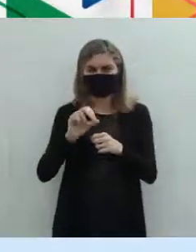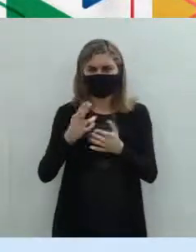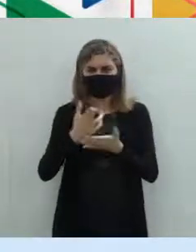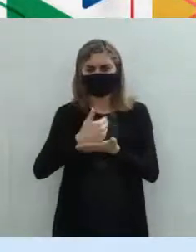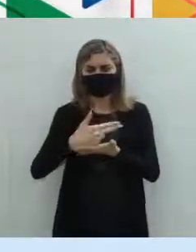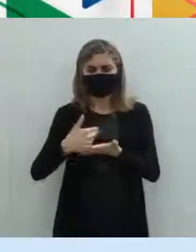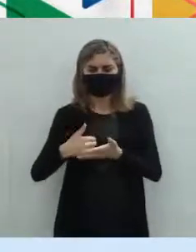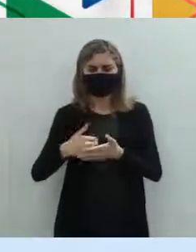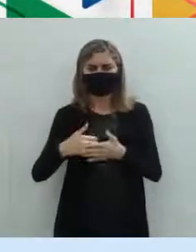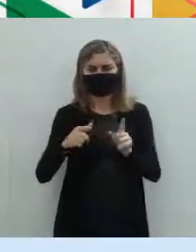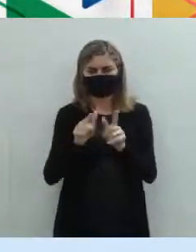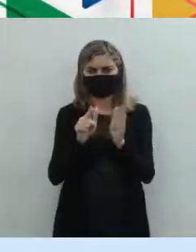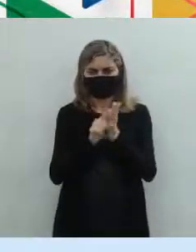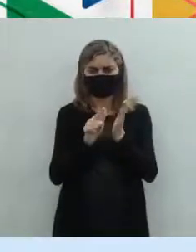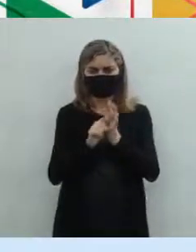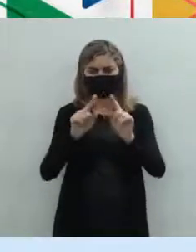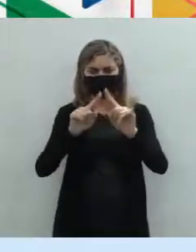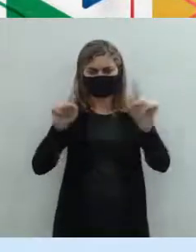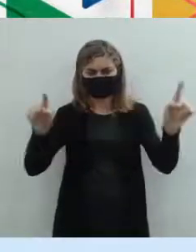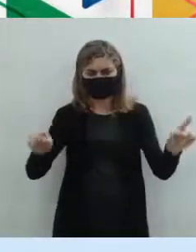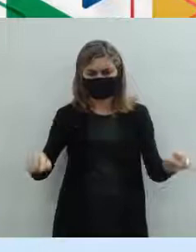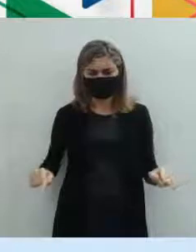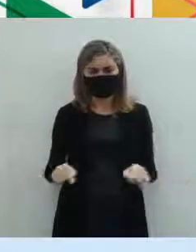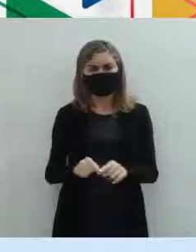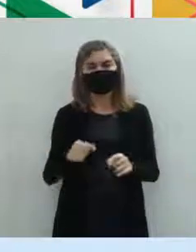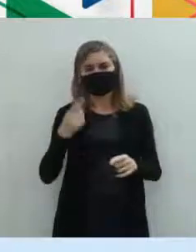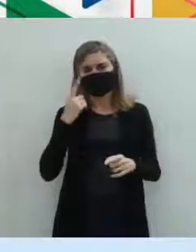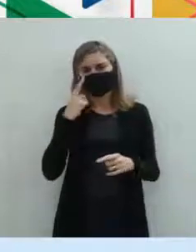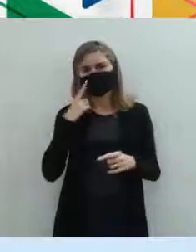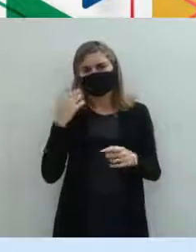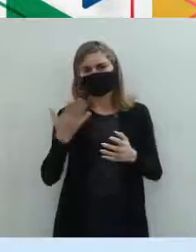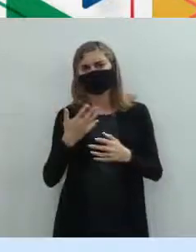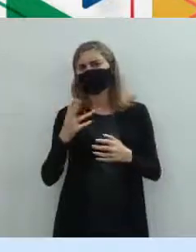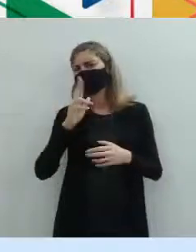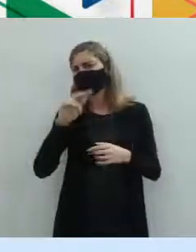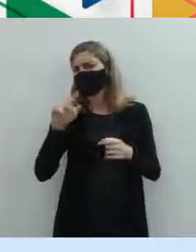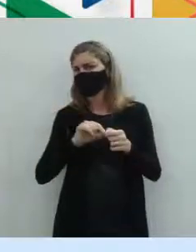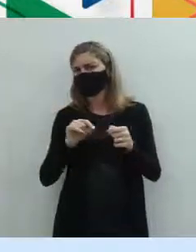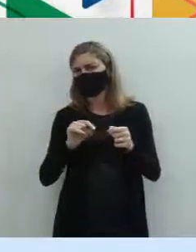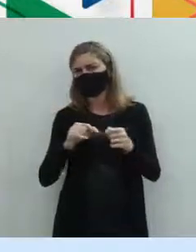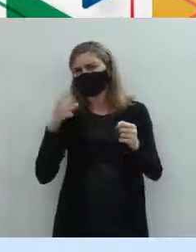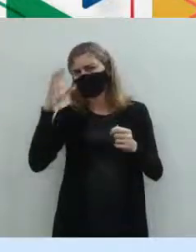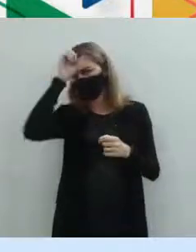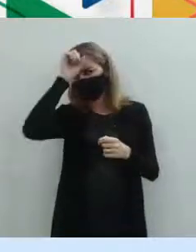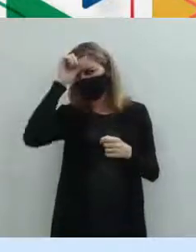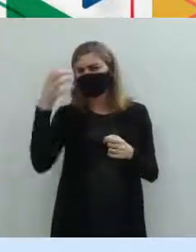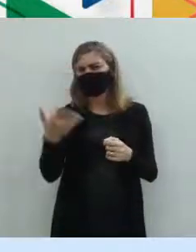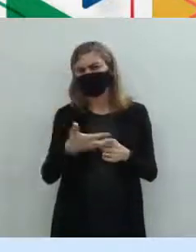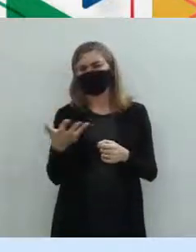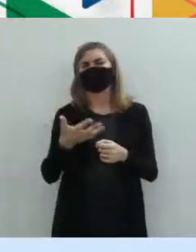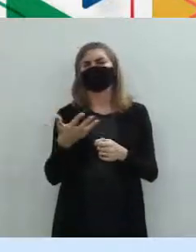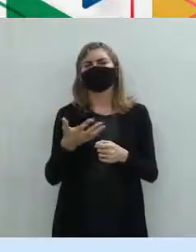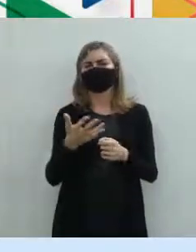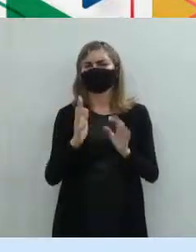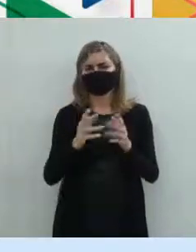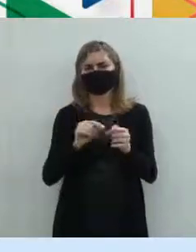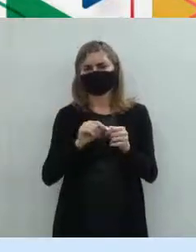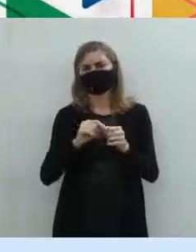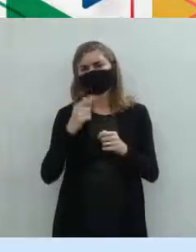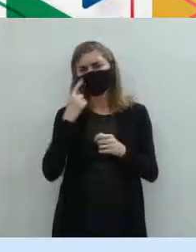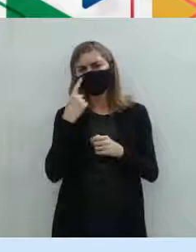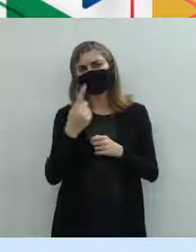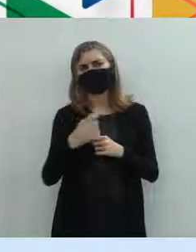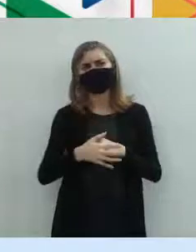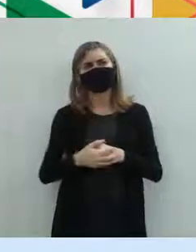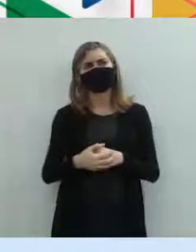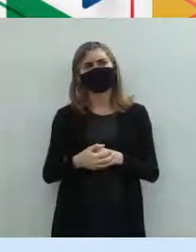desenho da folha de papel? A gente vai ver isso agora. Vamos lá. Quem nunca fez, vai aprender agora. Quem já fez, reforça mais ainda.